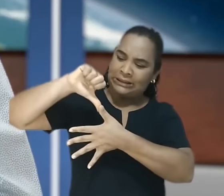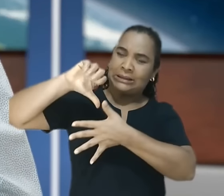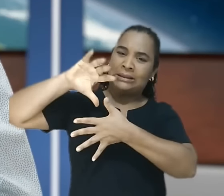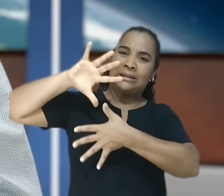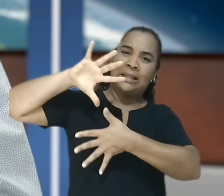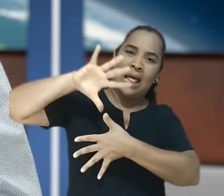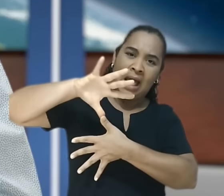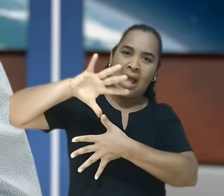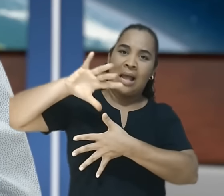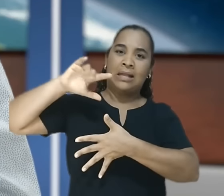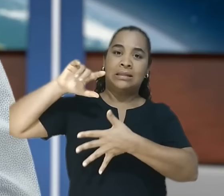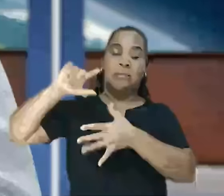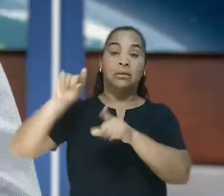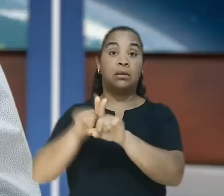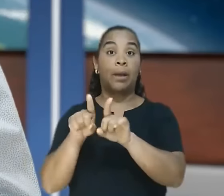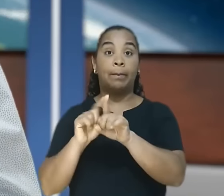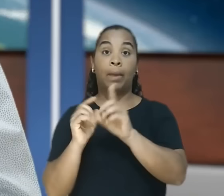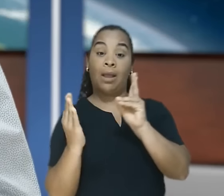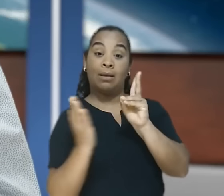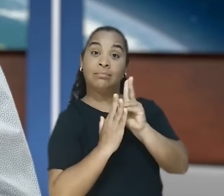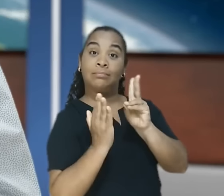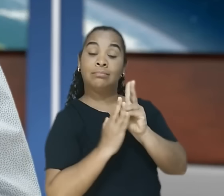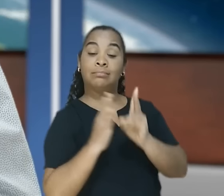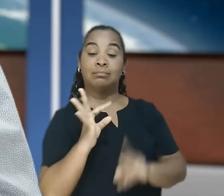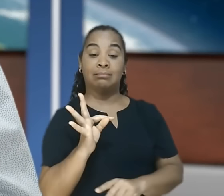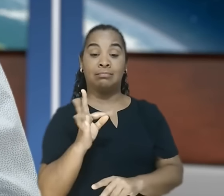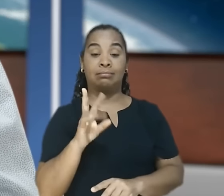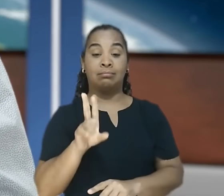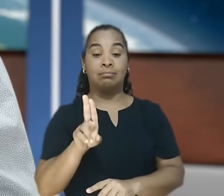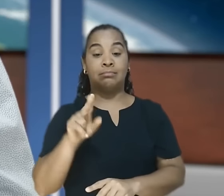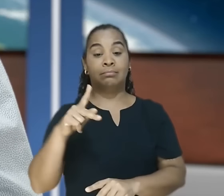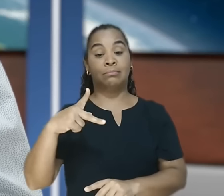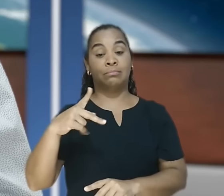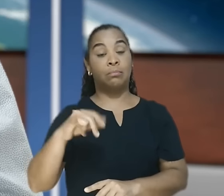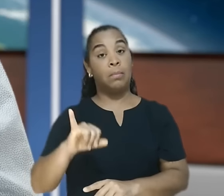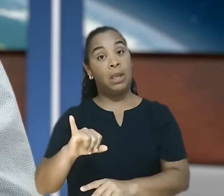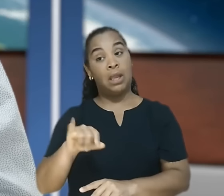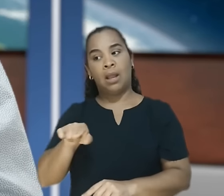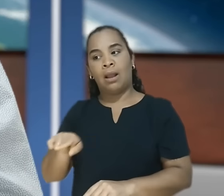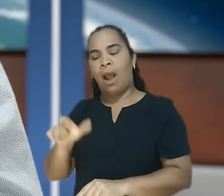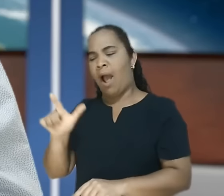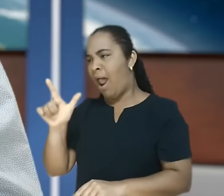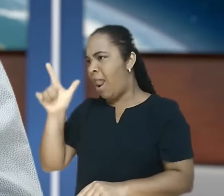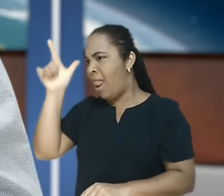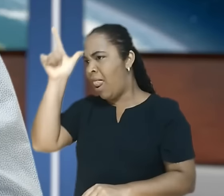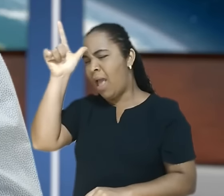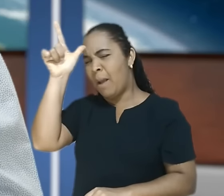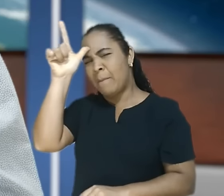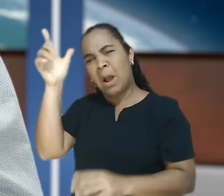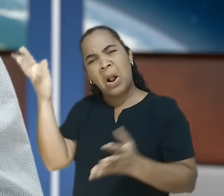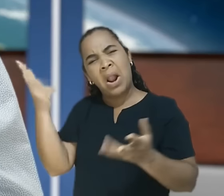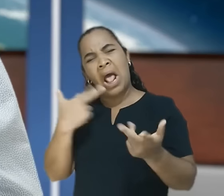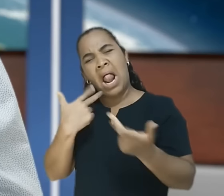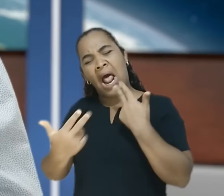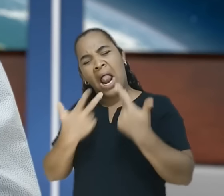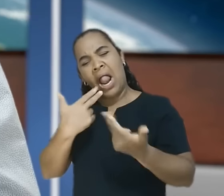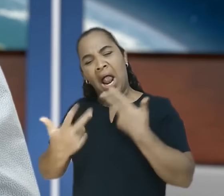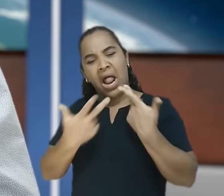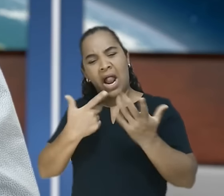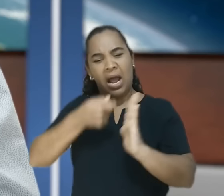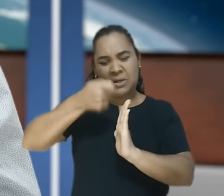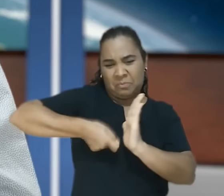especialmente Alguns idiomas Como o alemão Ele falava E escrevia Não somente